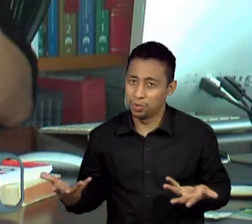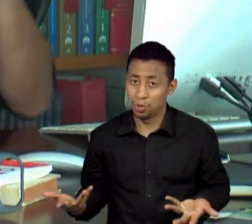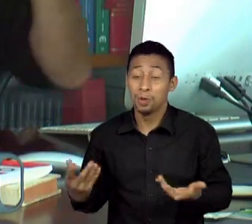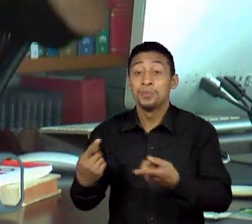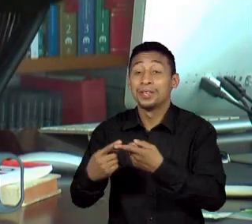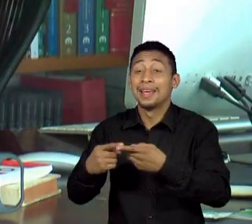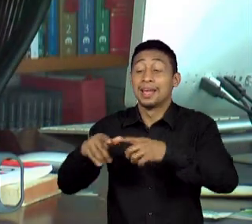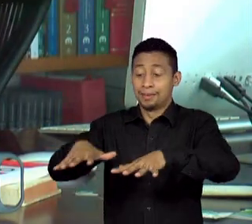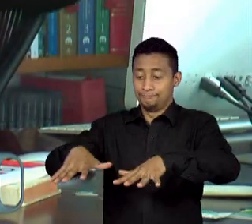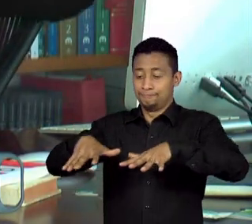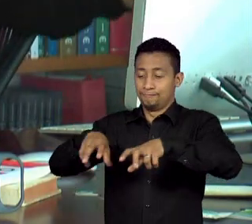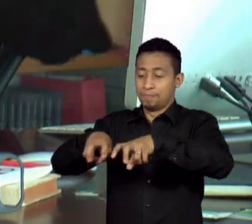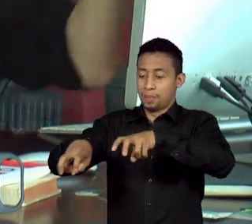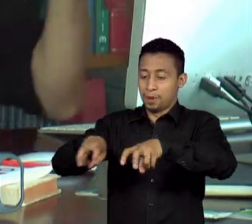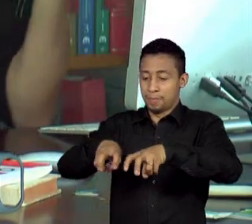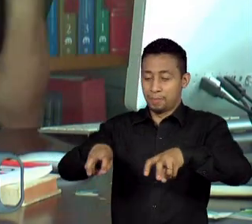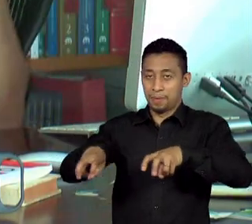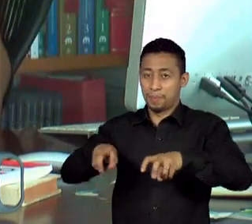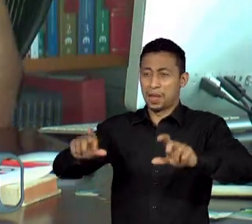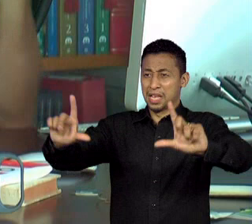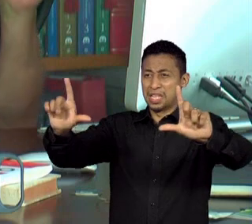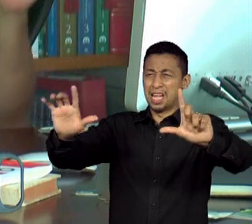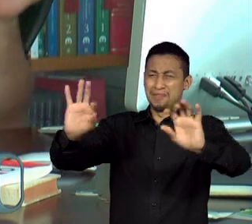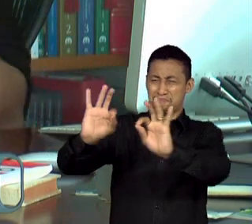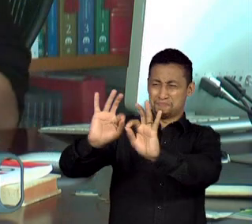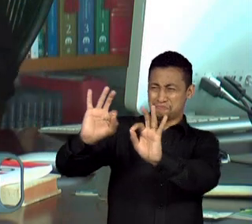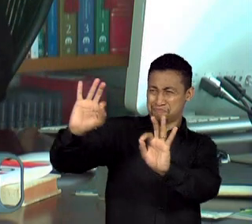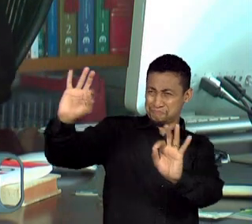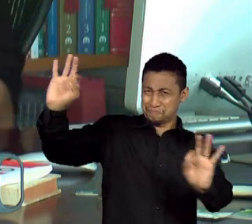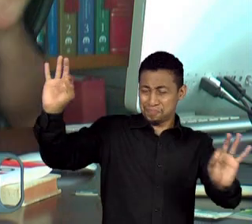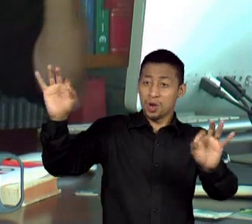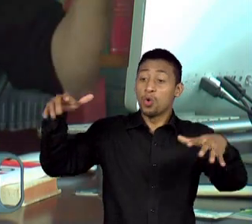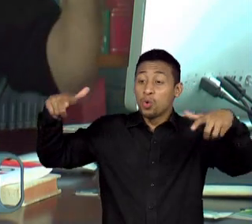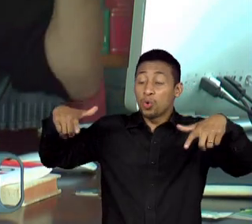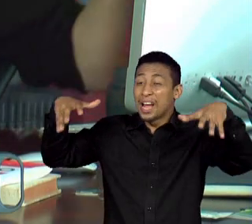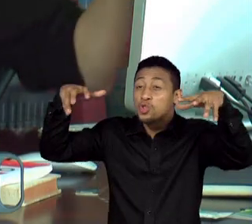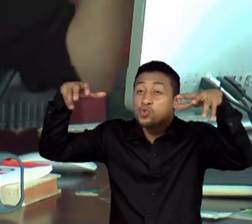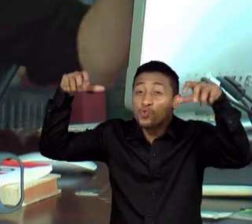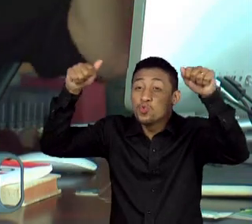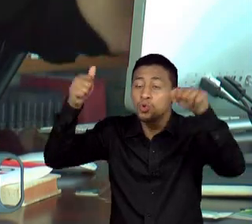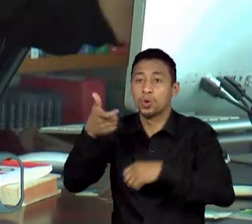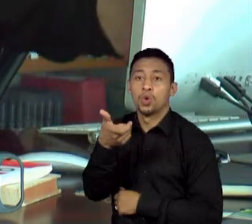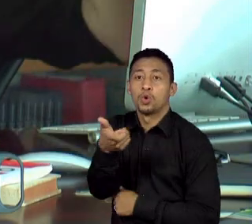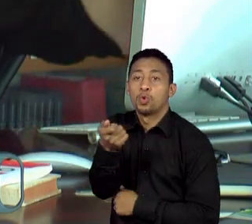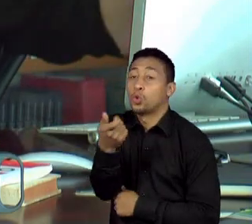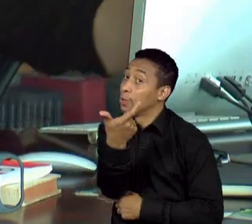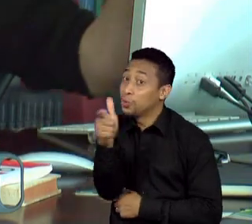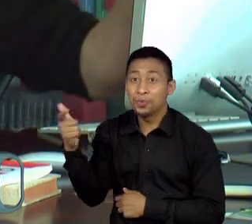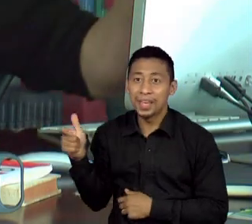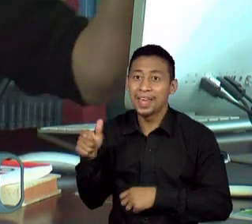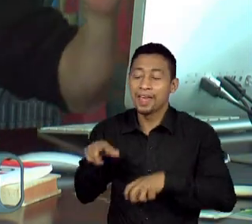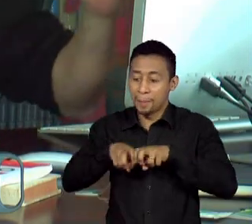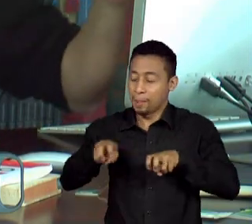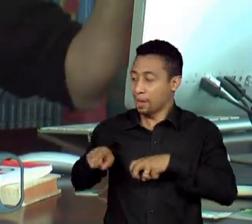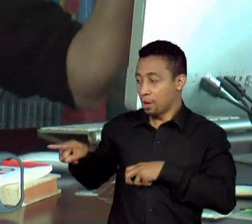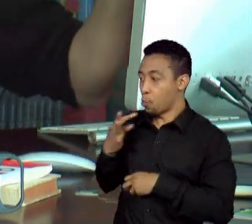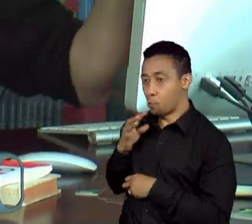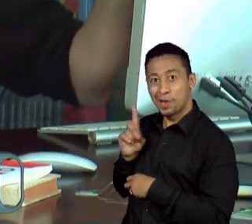Como se faz. Cinema é uma tela grande numa sala escura e tu não tem o controle remoto na mão e tem outras pessoas do teu lado que riem da piada ou